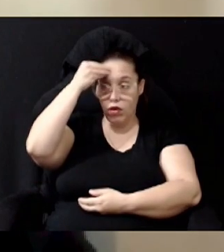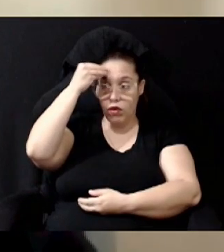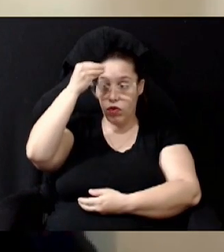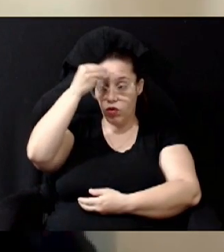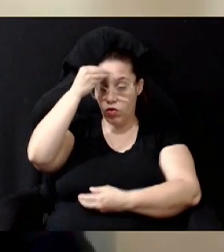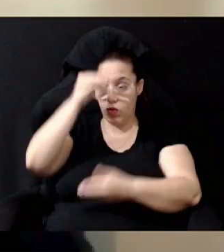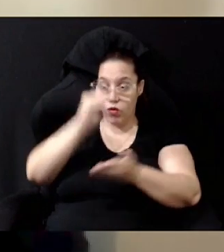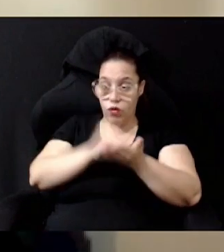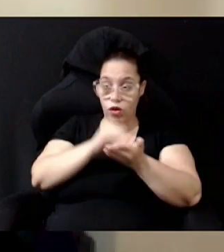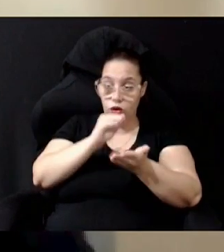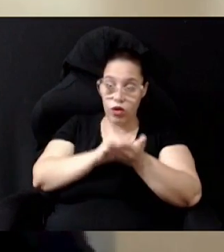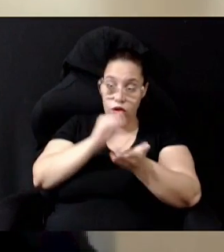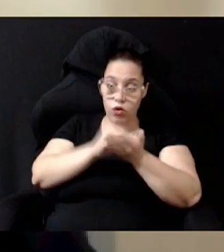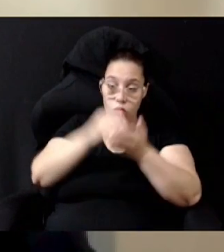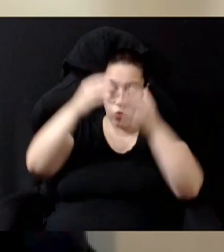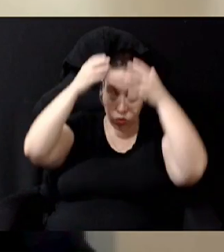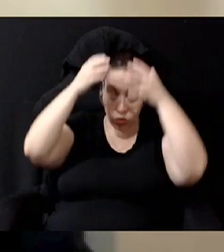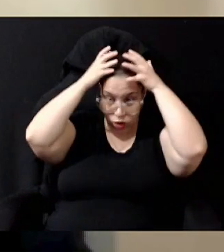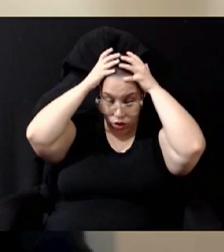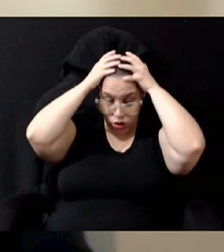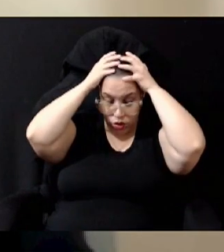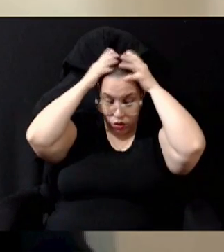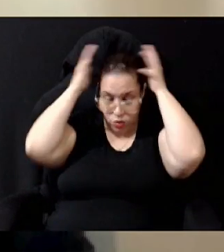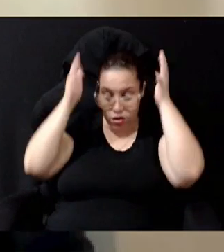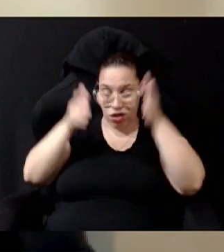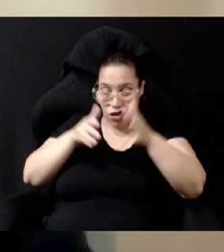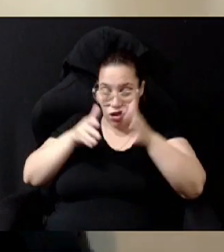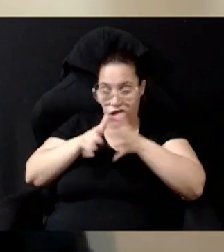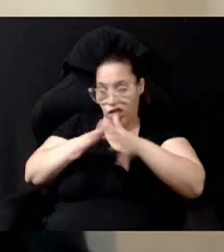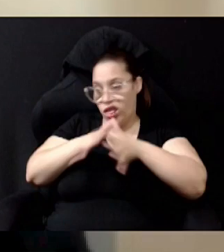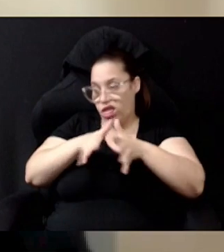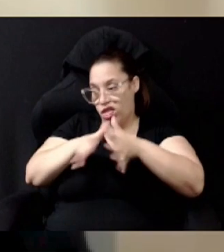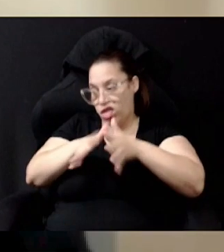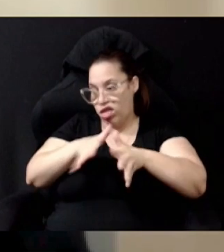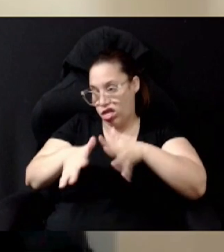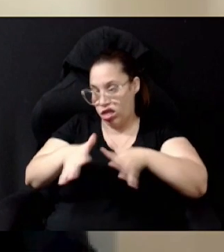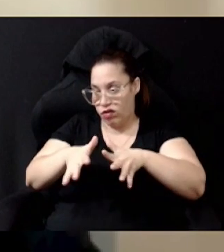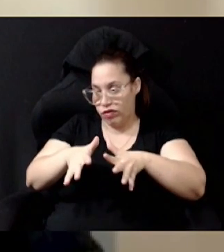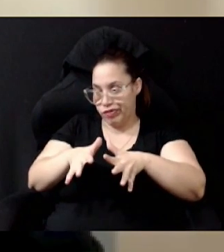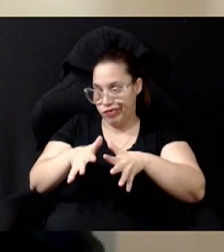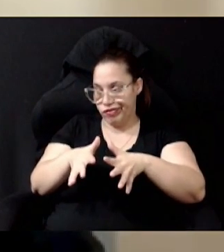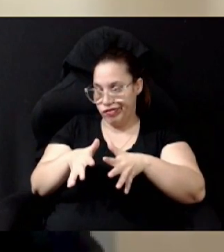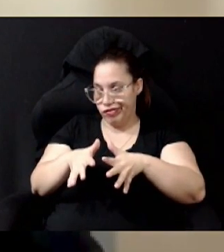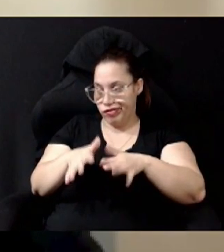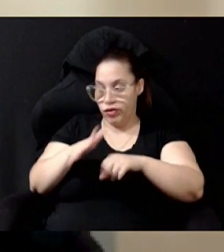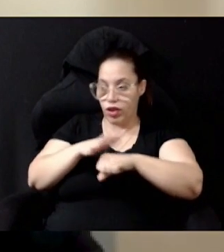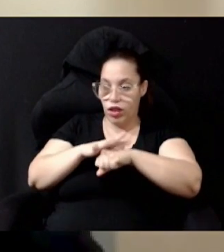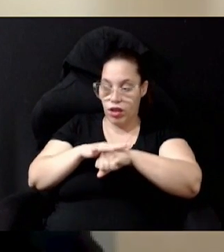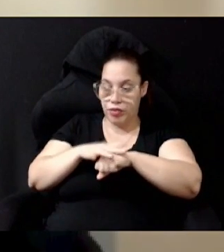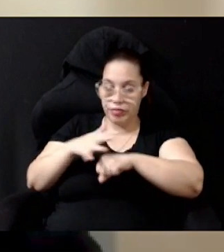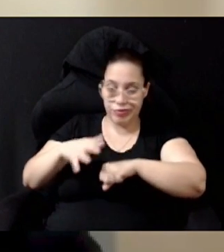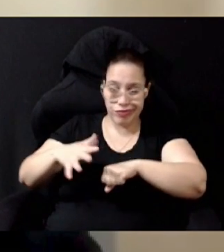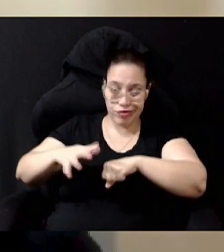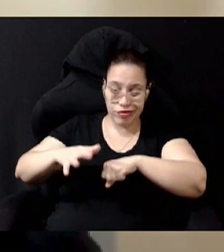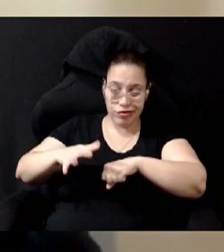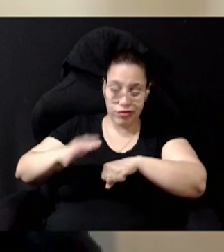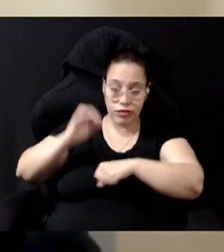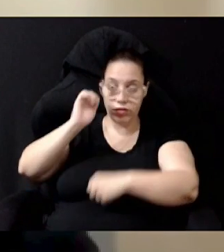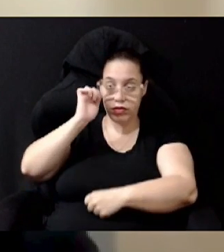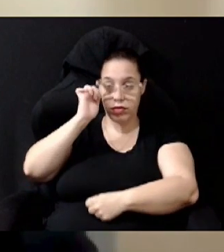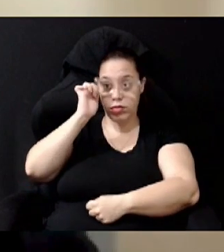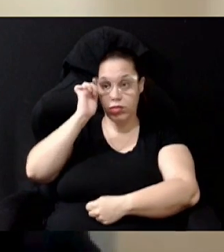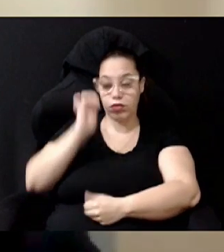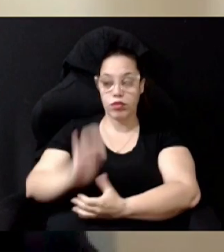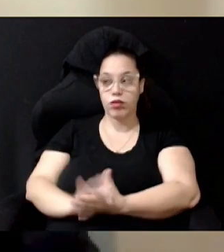falta, ela desregula os movimentos da doença de Parkinson. Então,